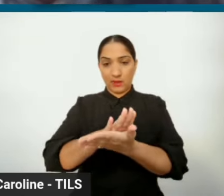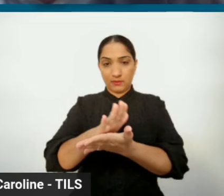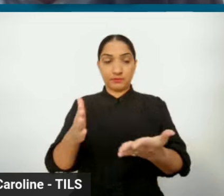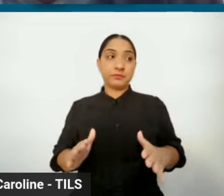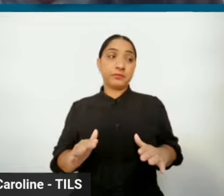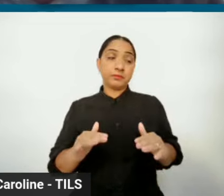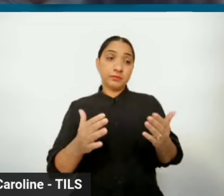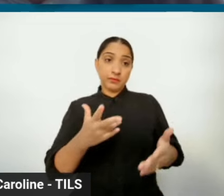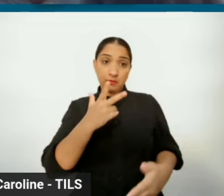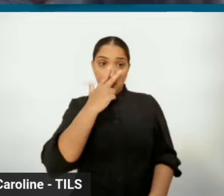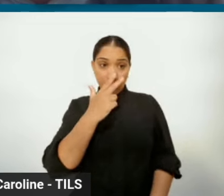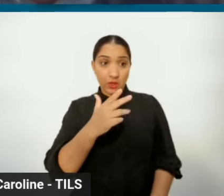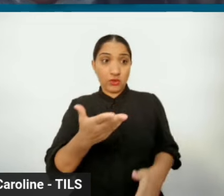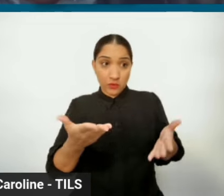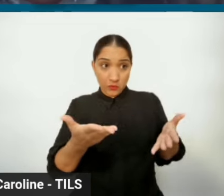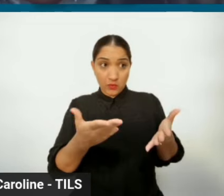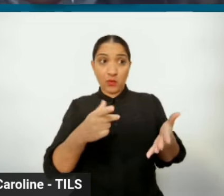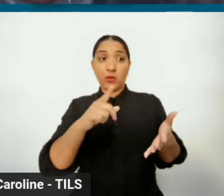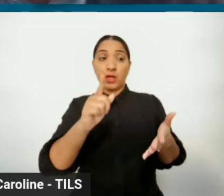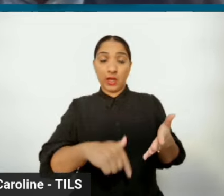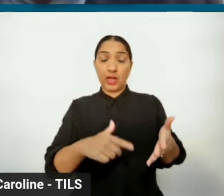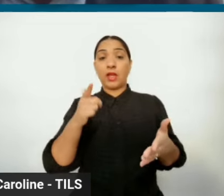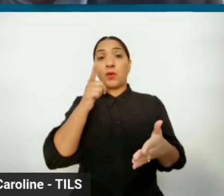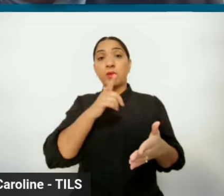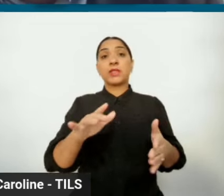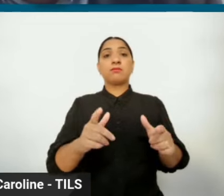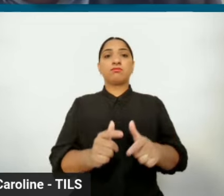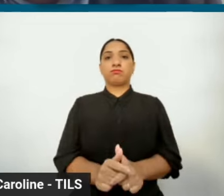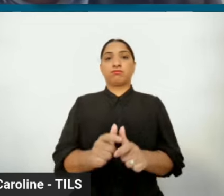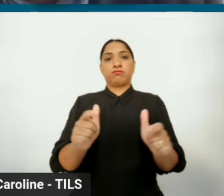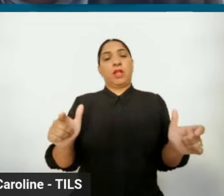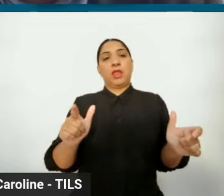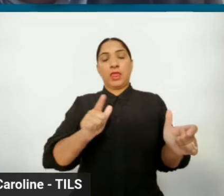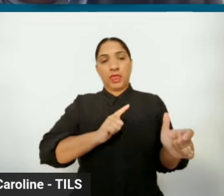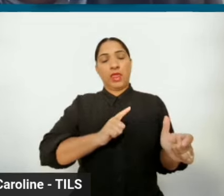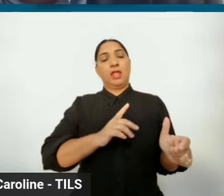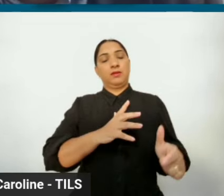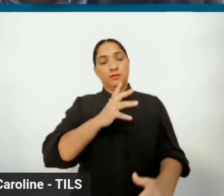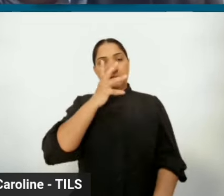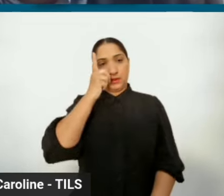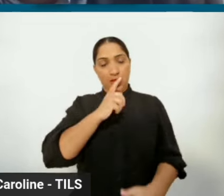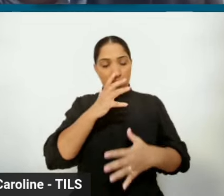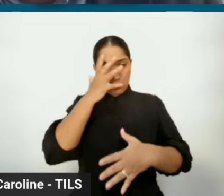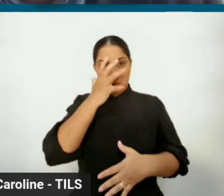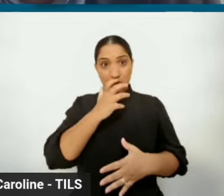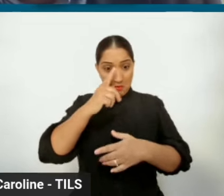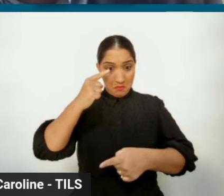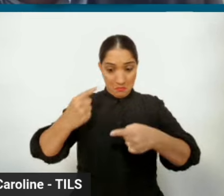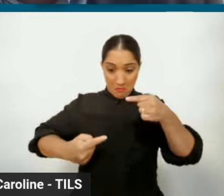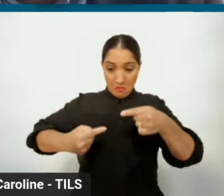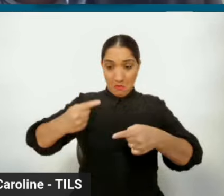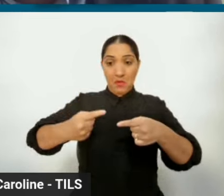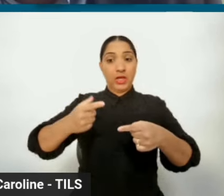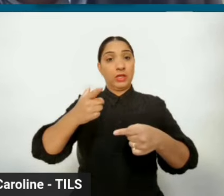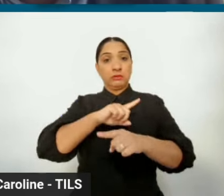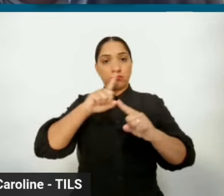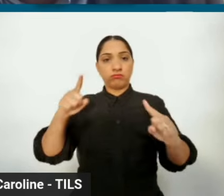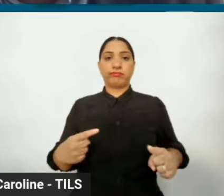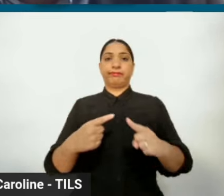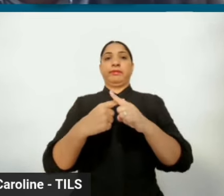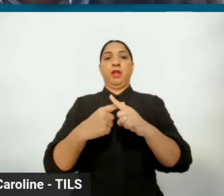Eu acho que esse agora será o grande desafio da sociedade civil e do governo nos próximos